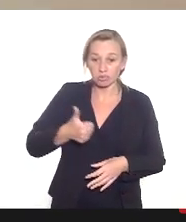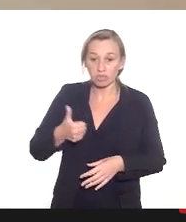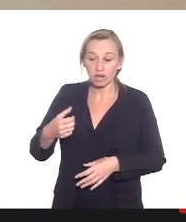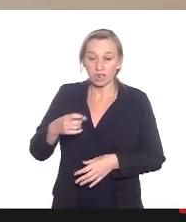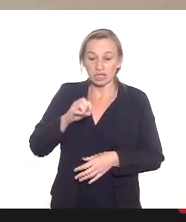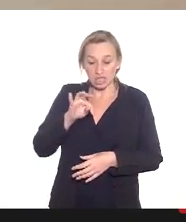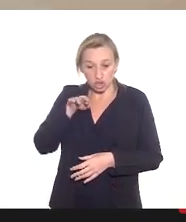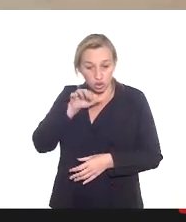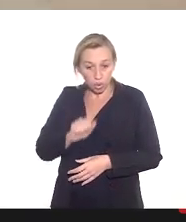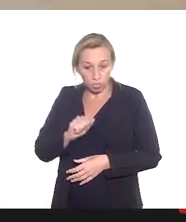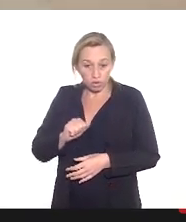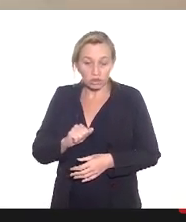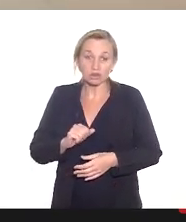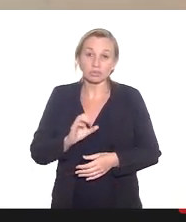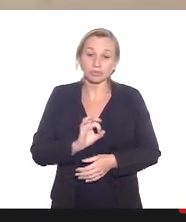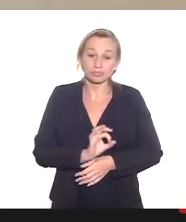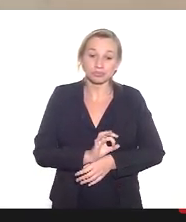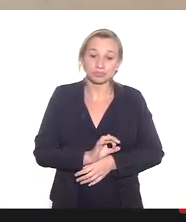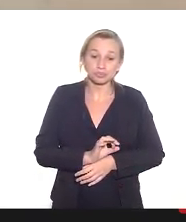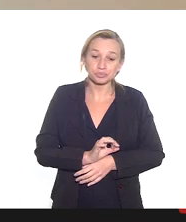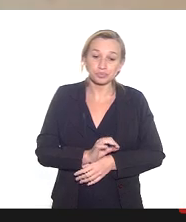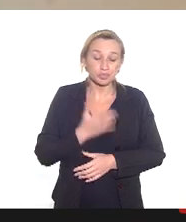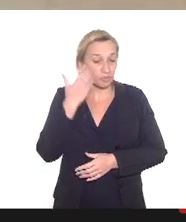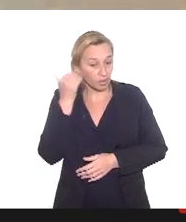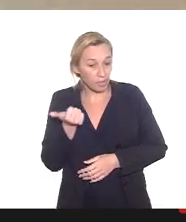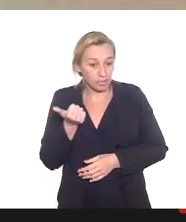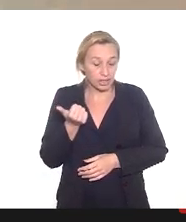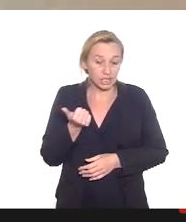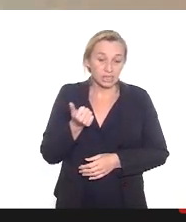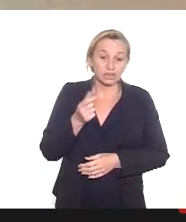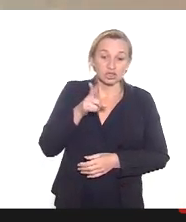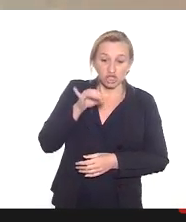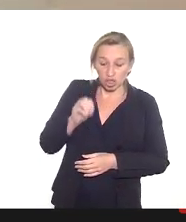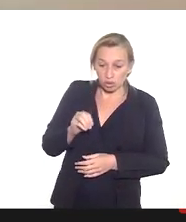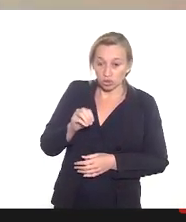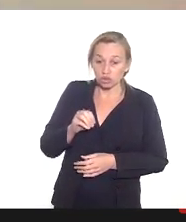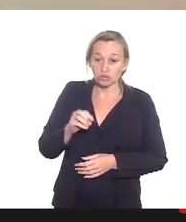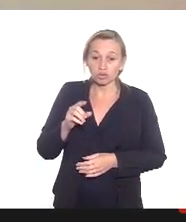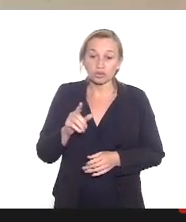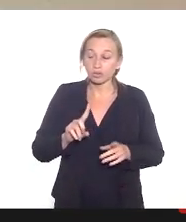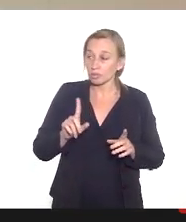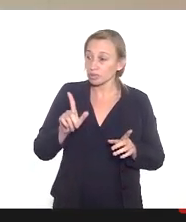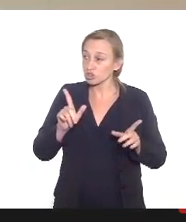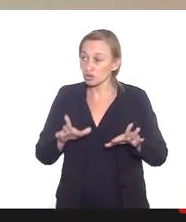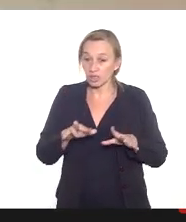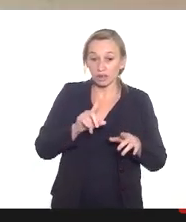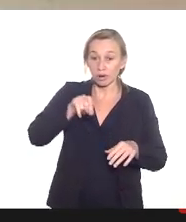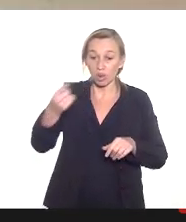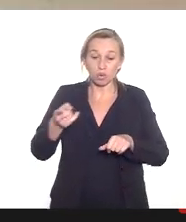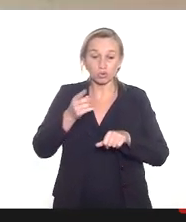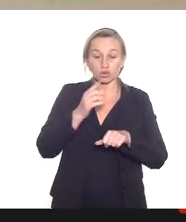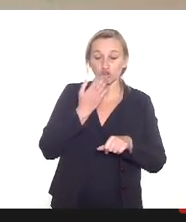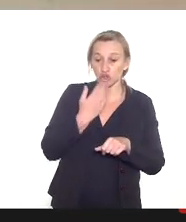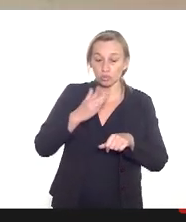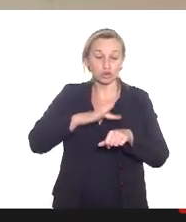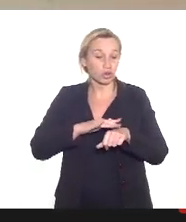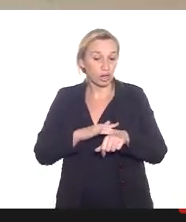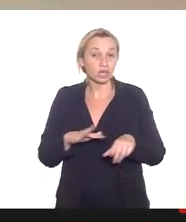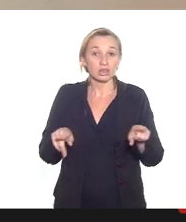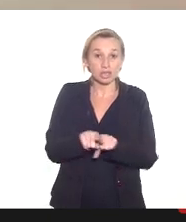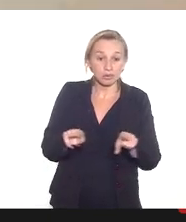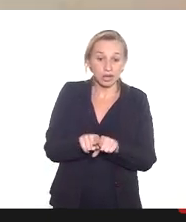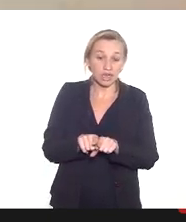sintoma até atrás inclusive identificar diagnóstico diferencial para outras eu acho que também o